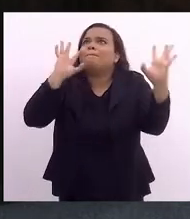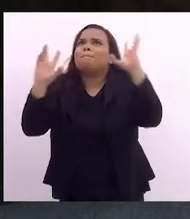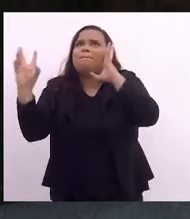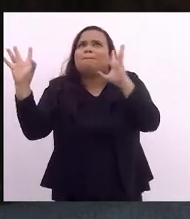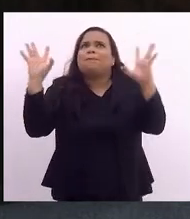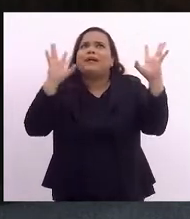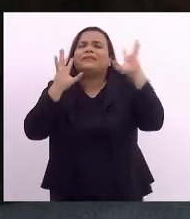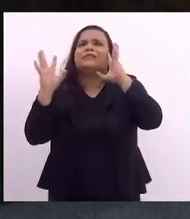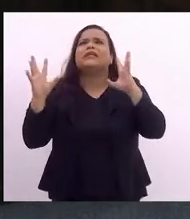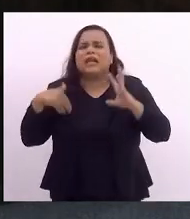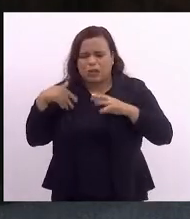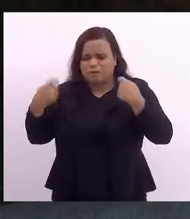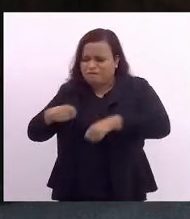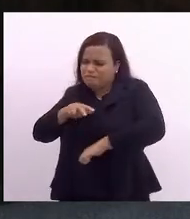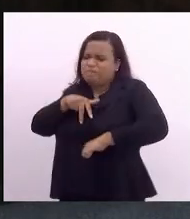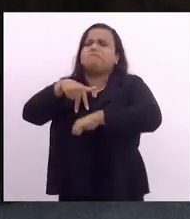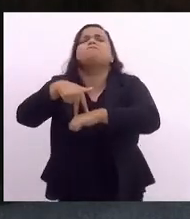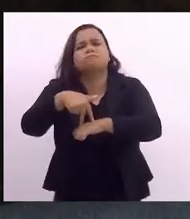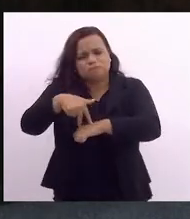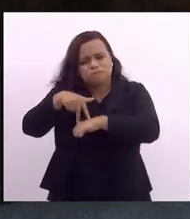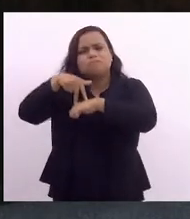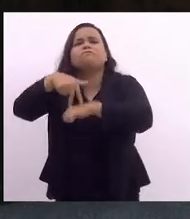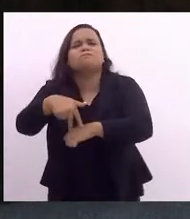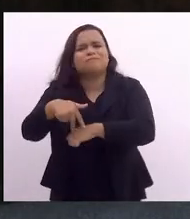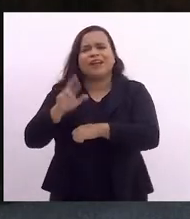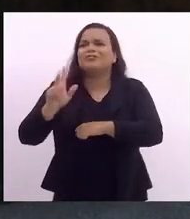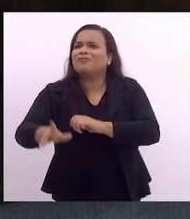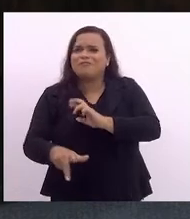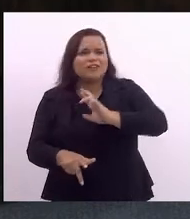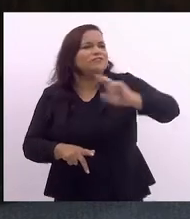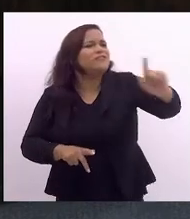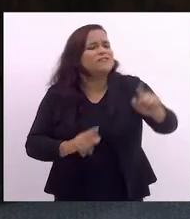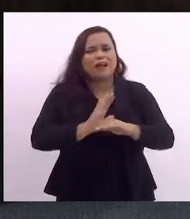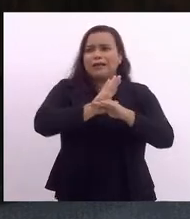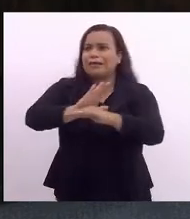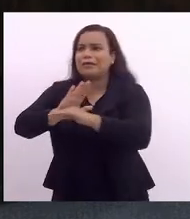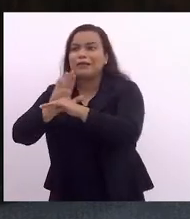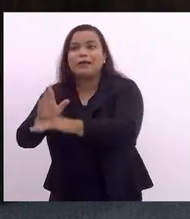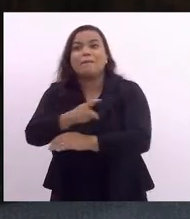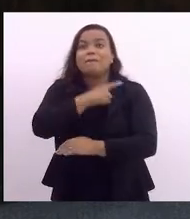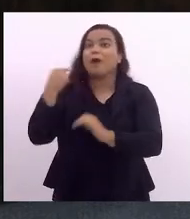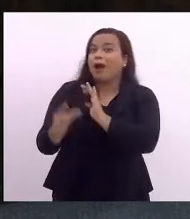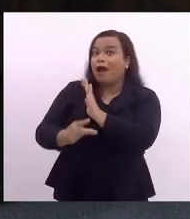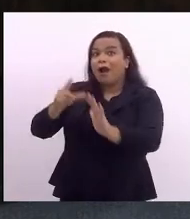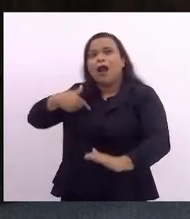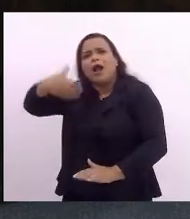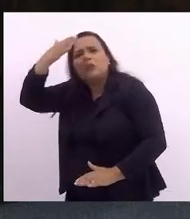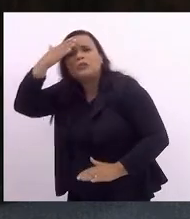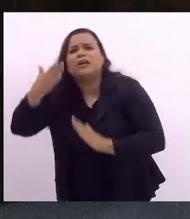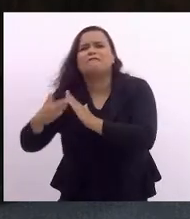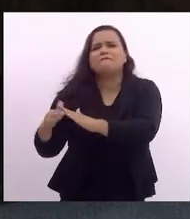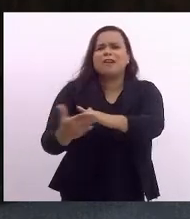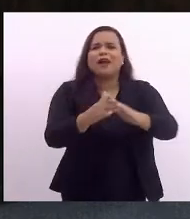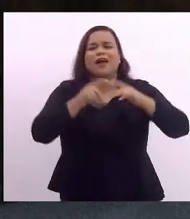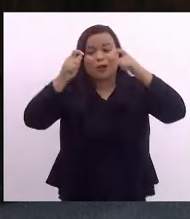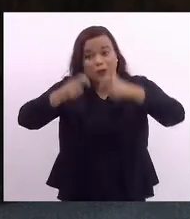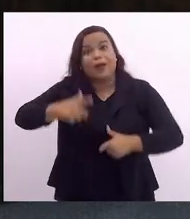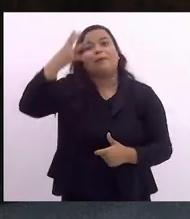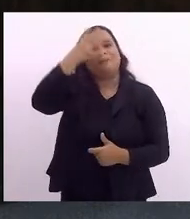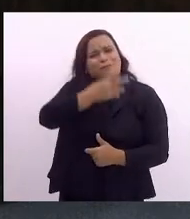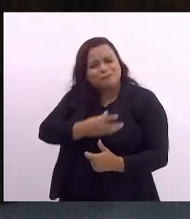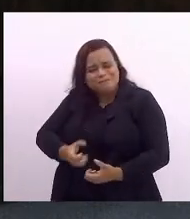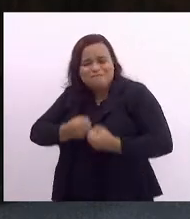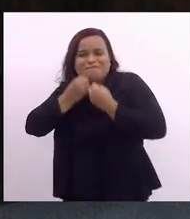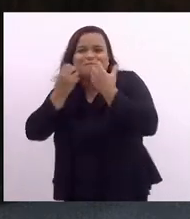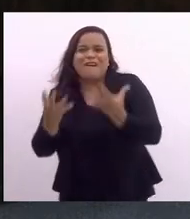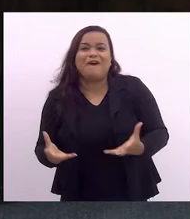eu tinha que ocupar, fazer uma diferença antes de eu morrer, porque eu sei que minha favela sempre foi um bom lugar. É que eu